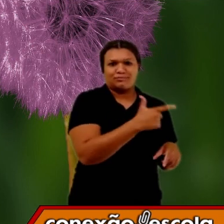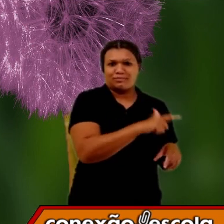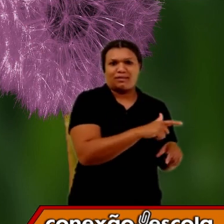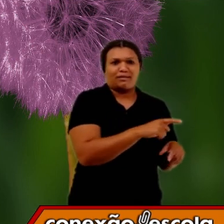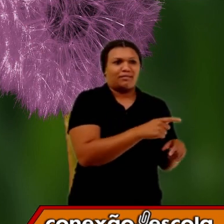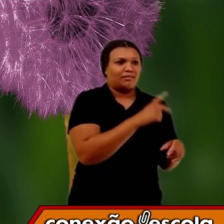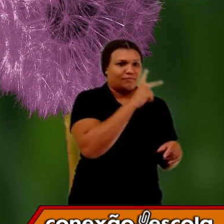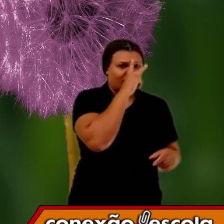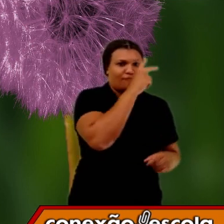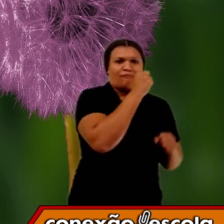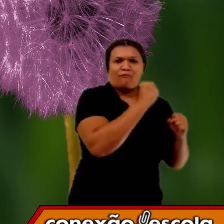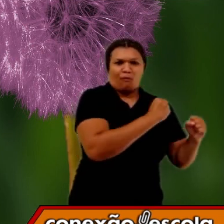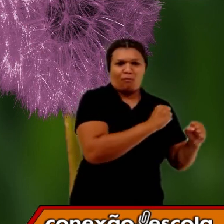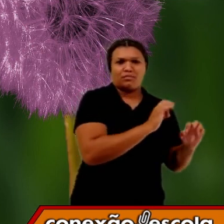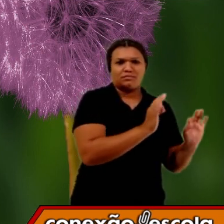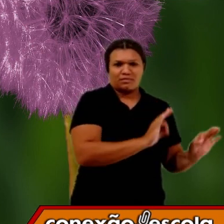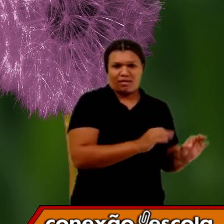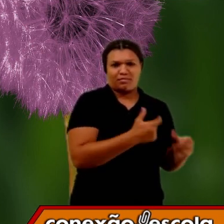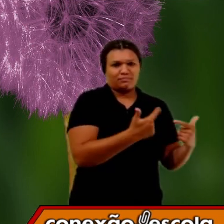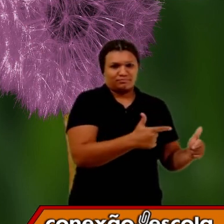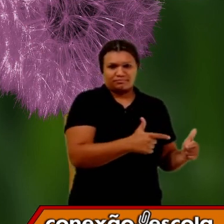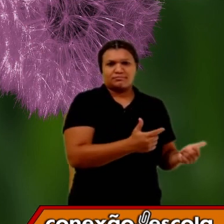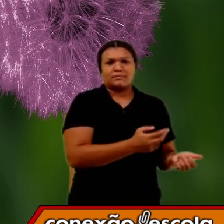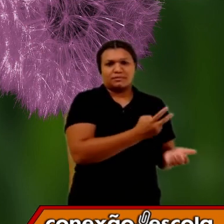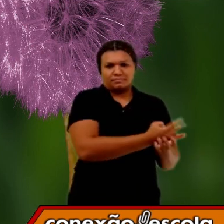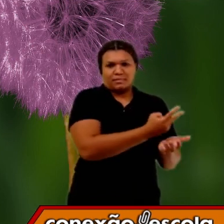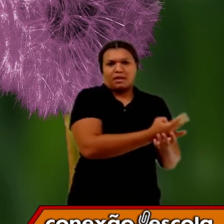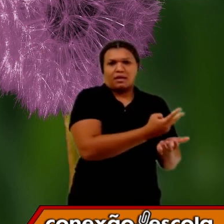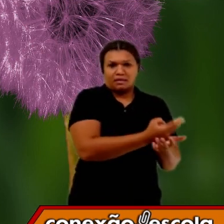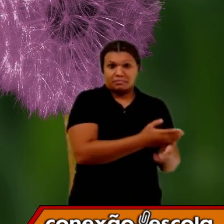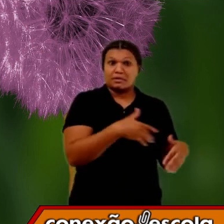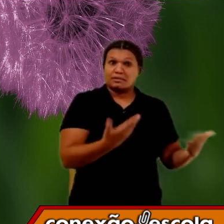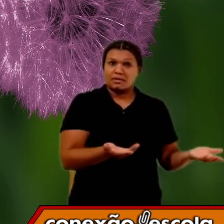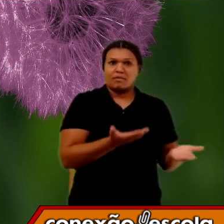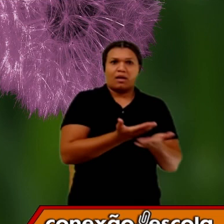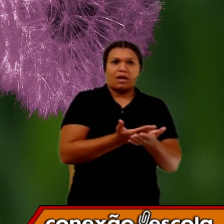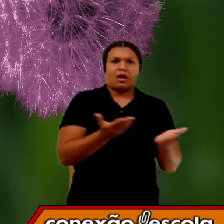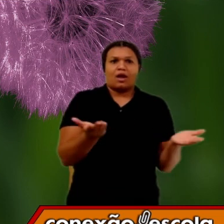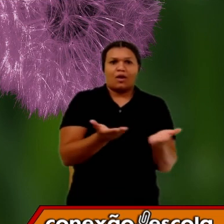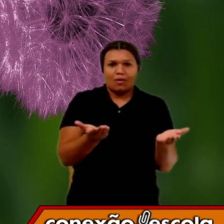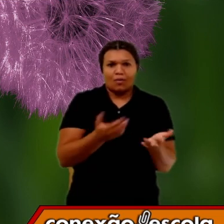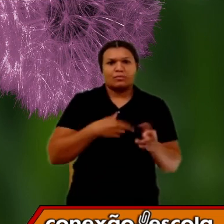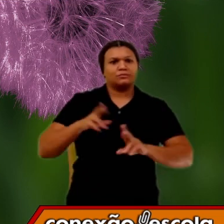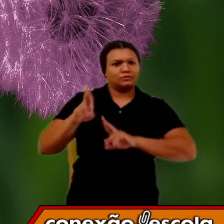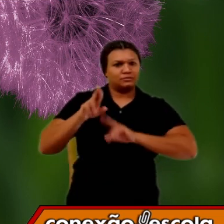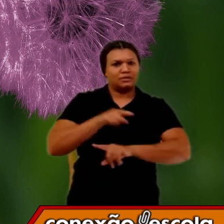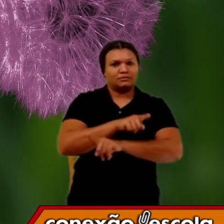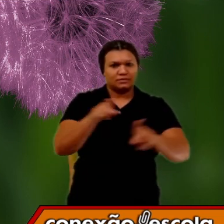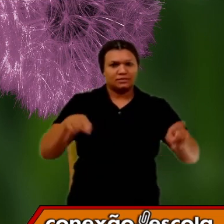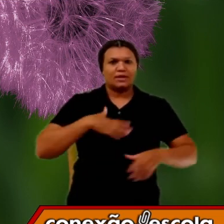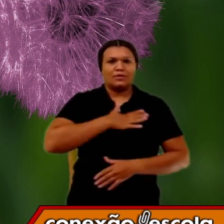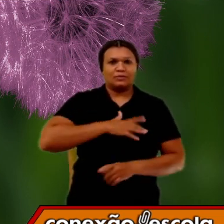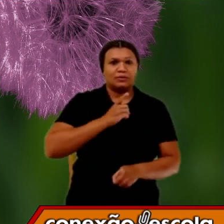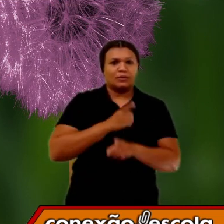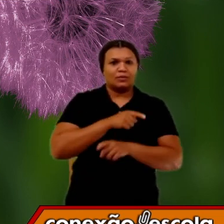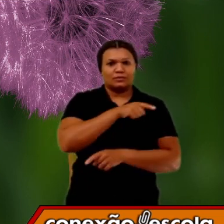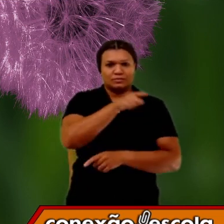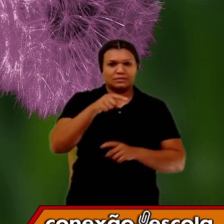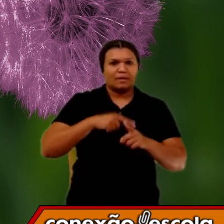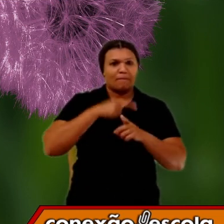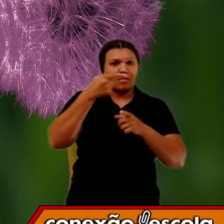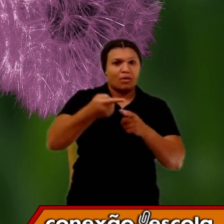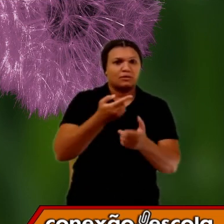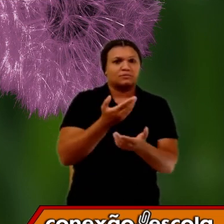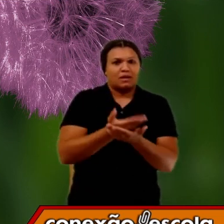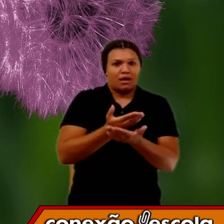genética. Então, a aula de hoje é essa. Espero que você tenha gostado e encontro você na próxima aula. Um